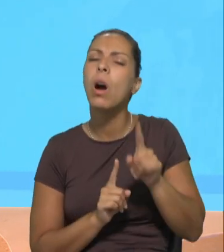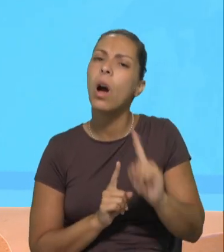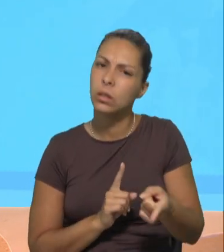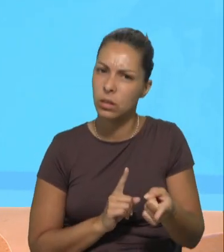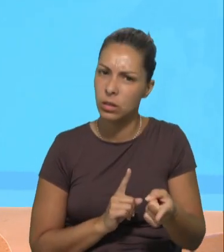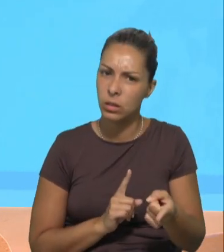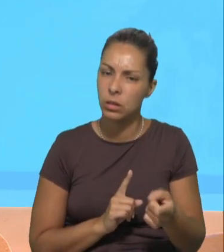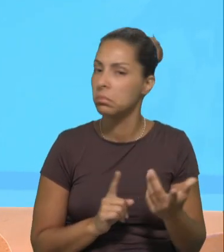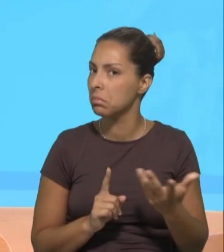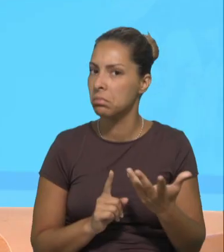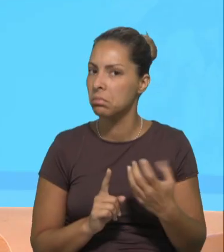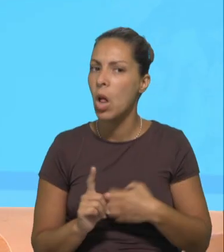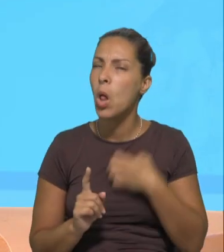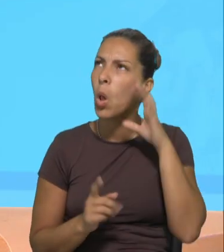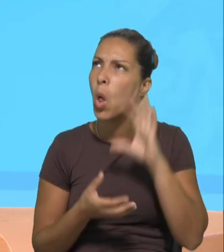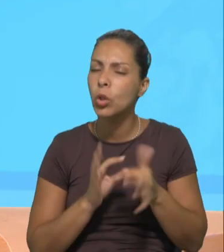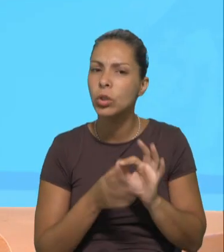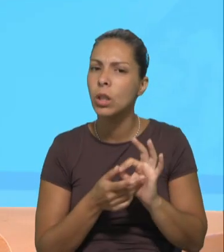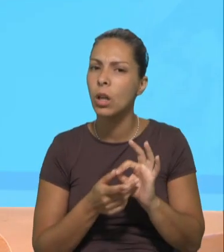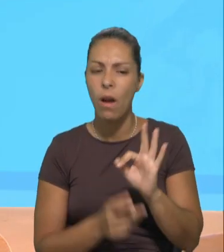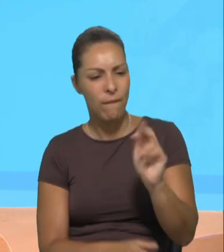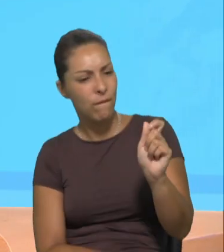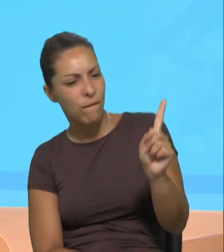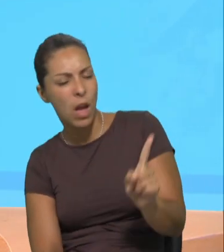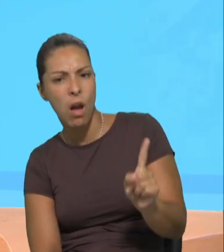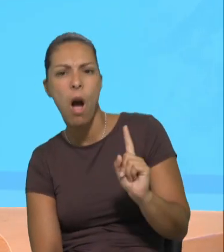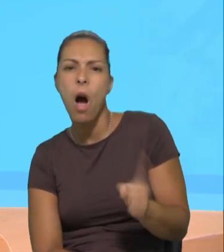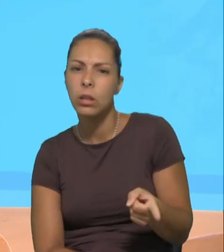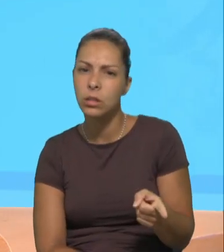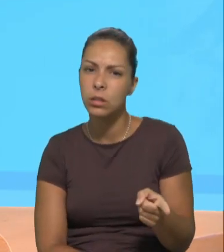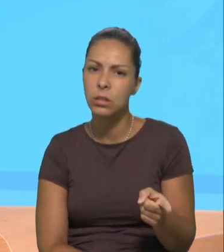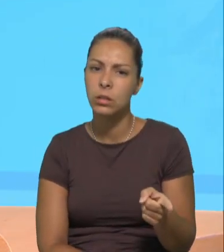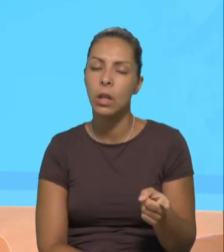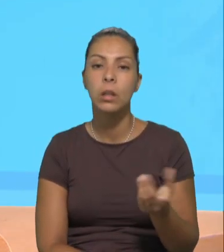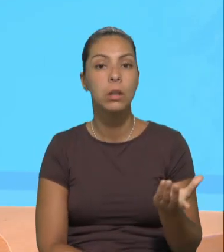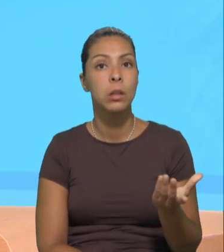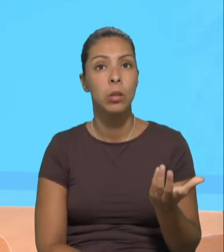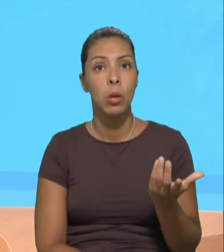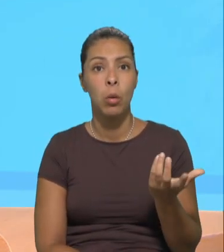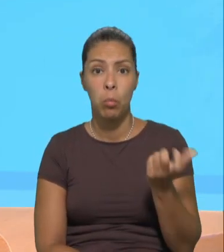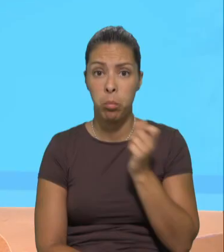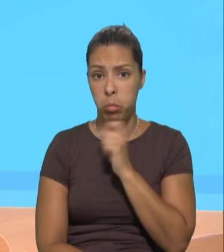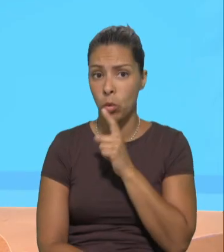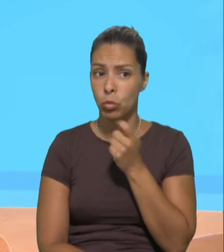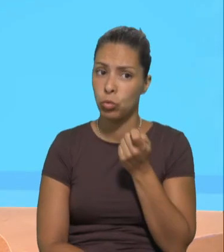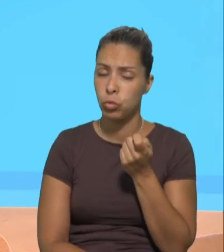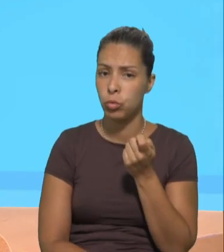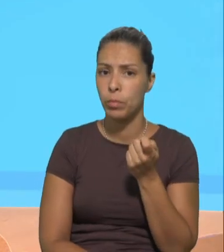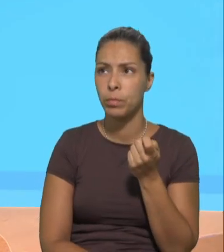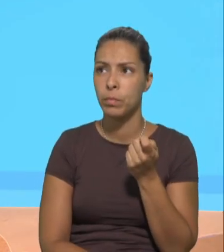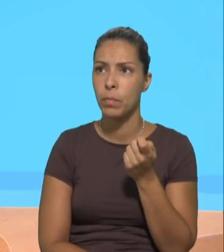Que peso é que ela tem na minha vida? Porque podemos correr o risco